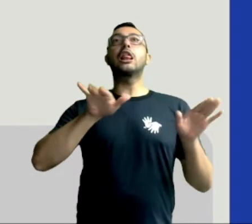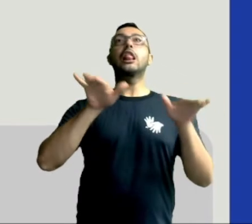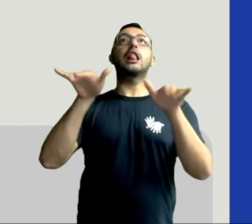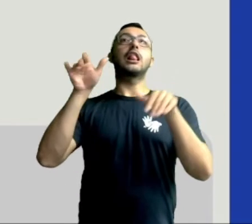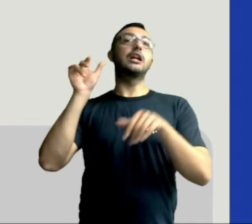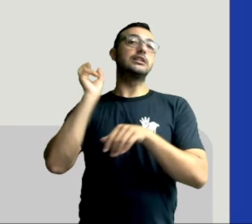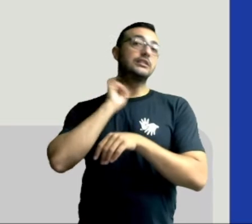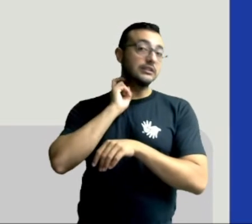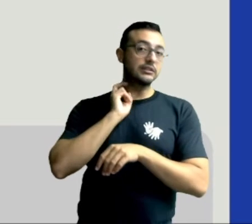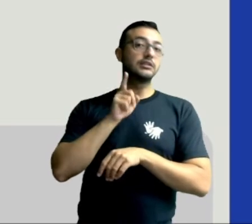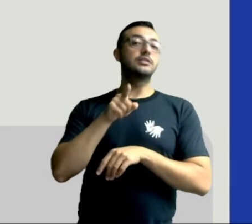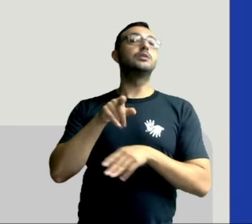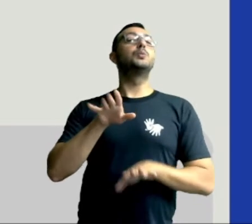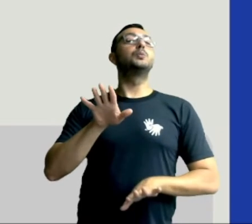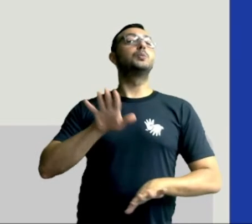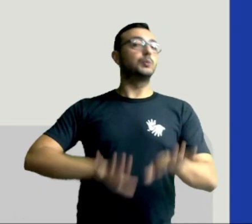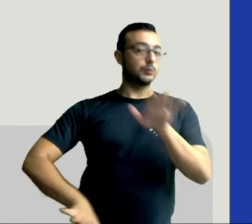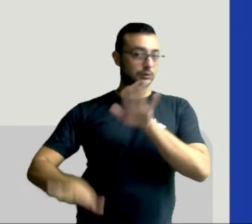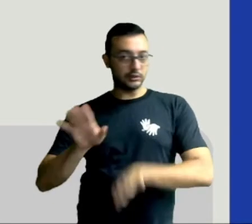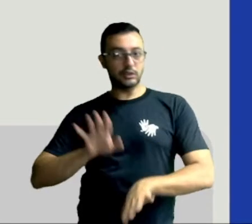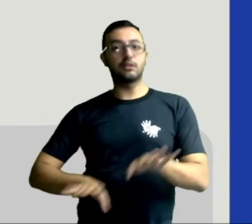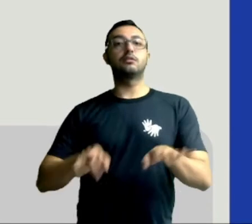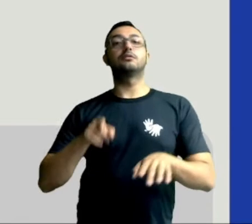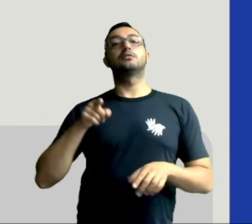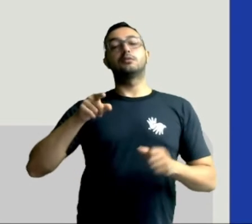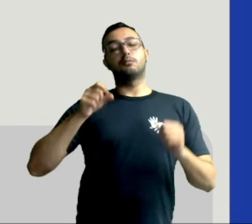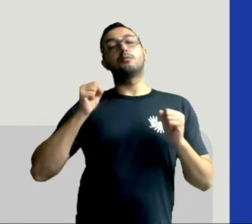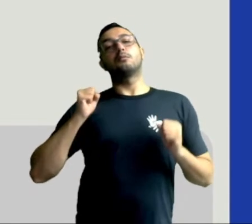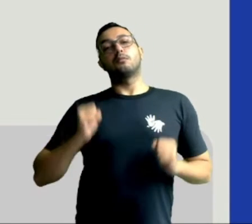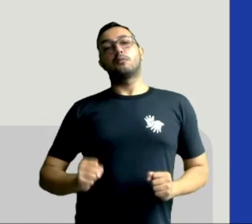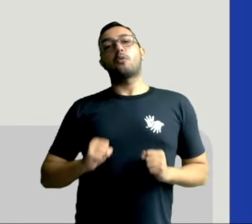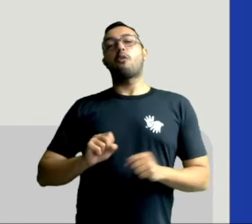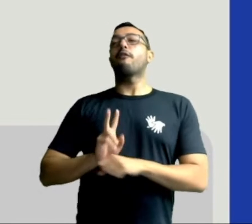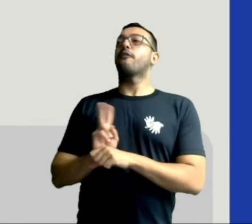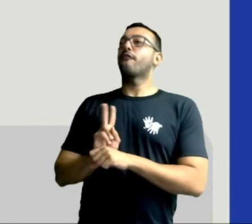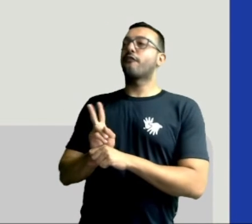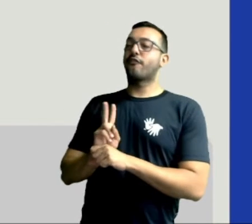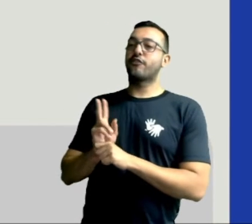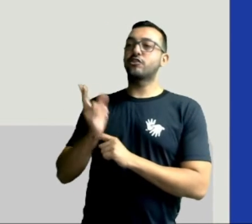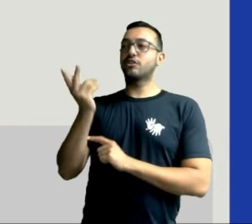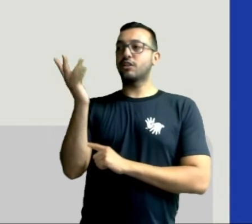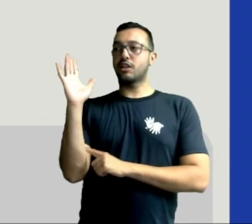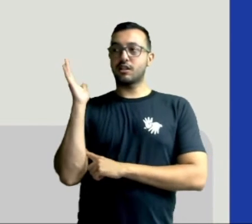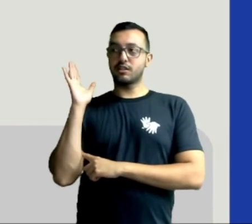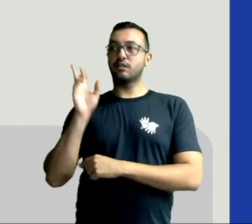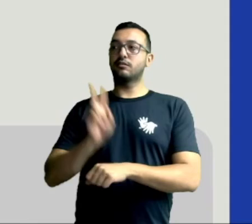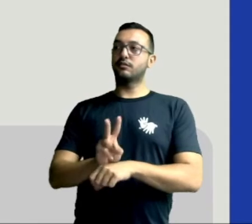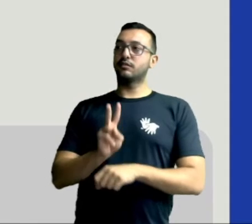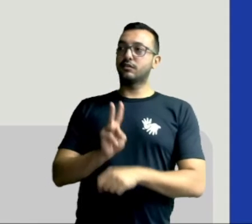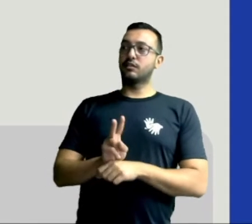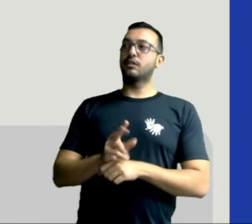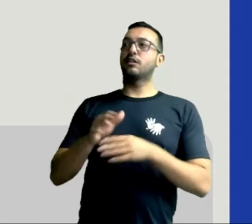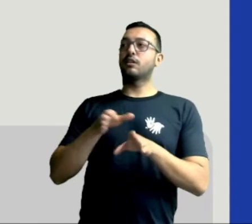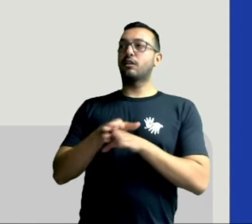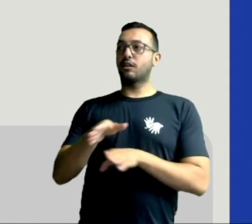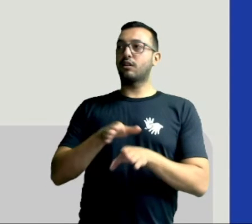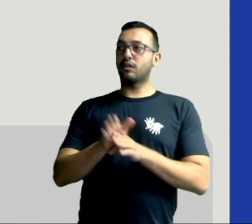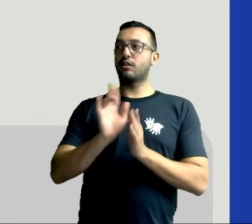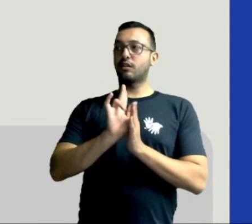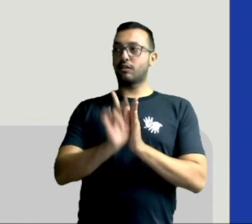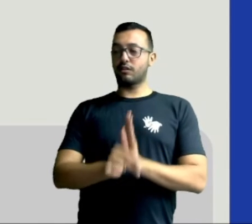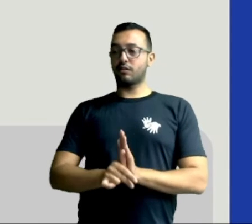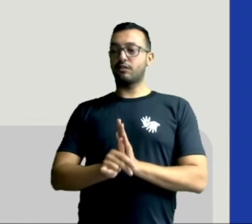hematófagos em sua propriedade, o ideal é você procurar a vigilância ambiental do município para receber orientações sobre